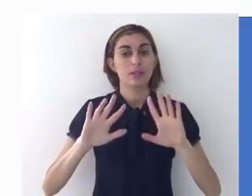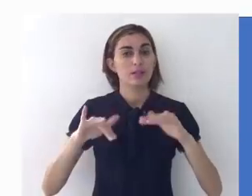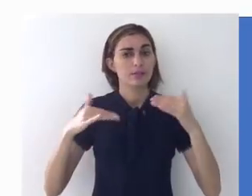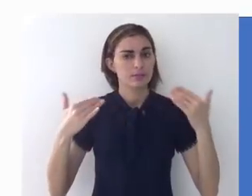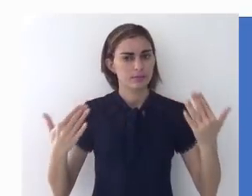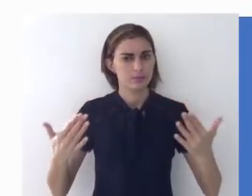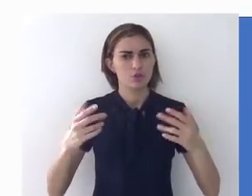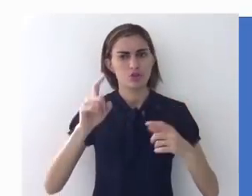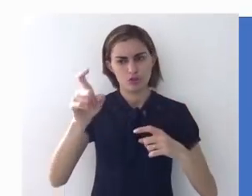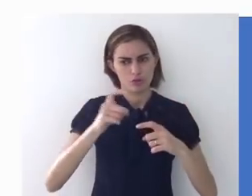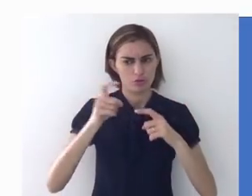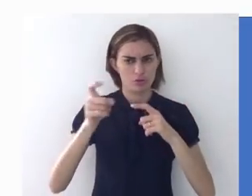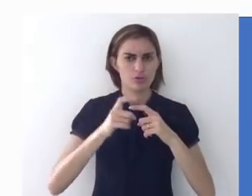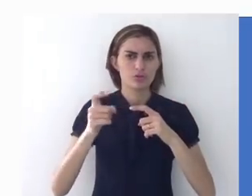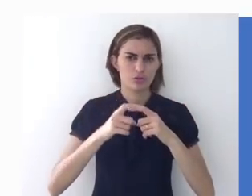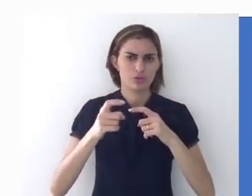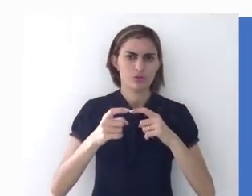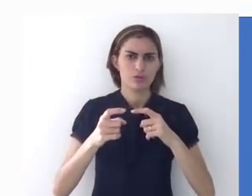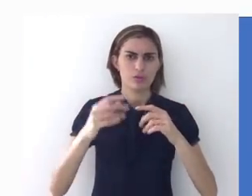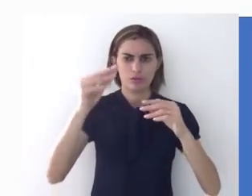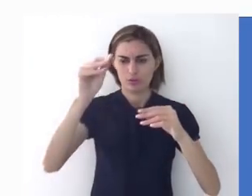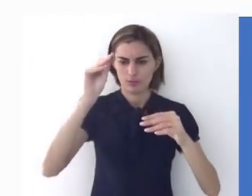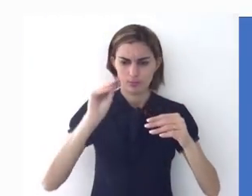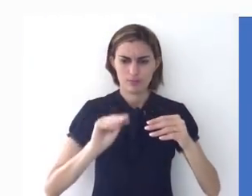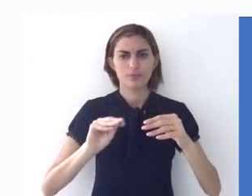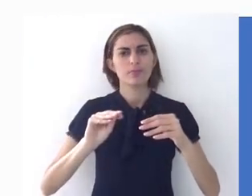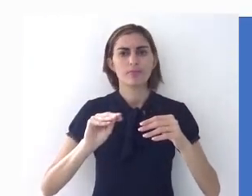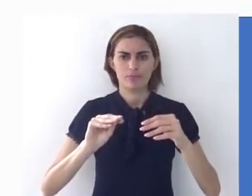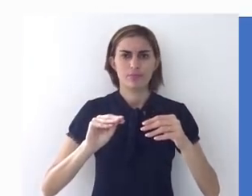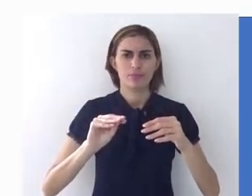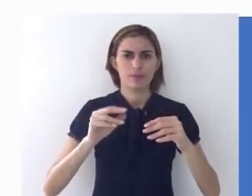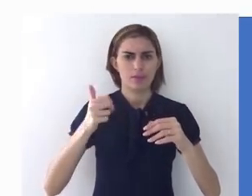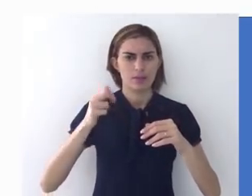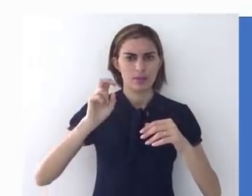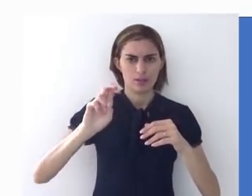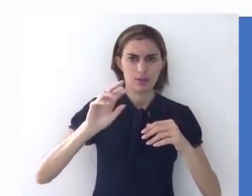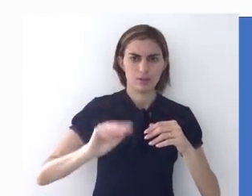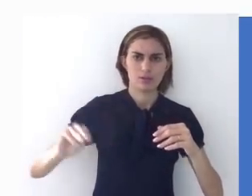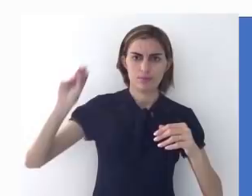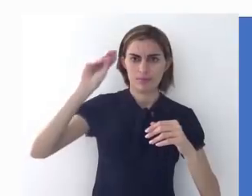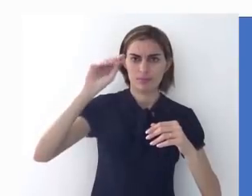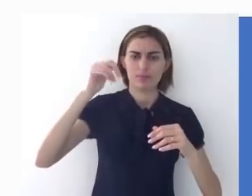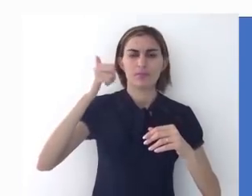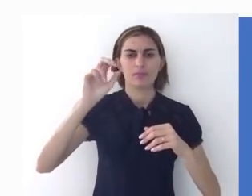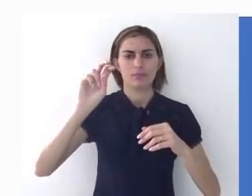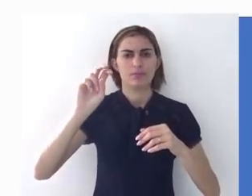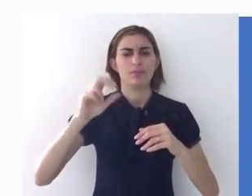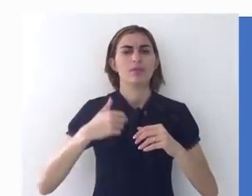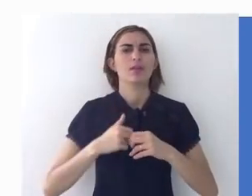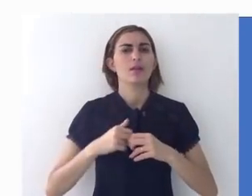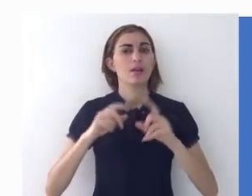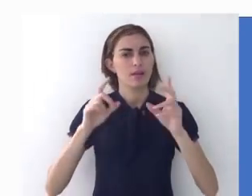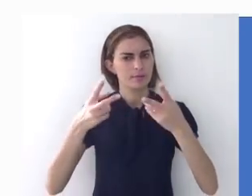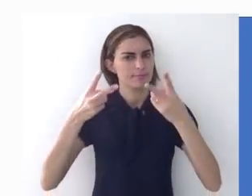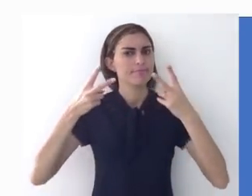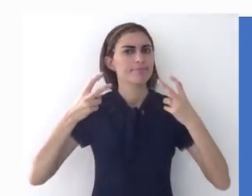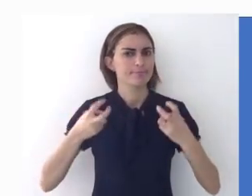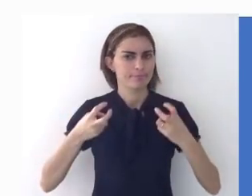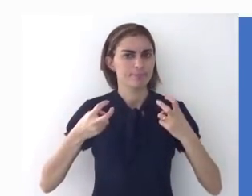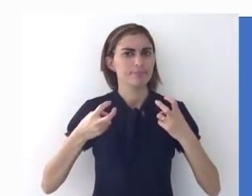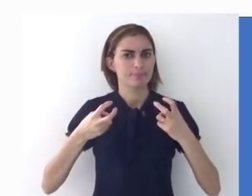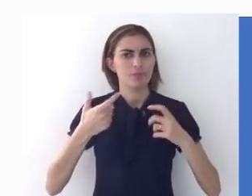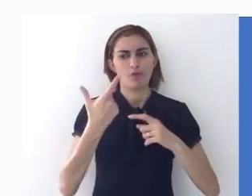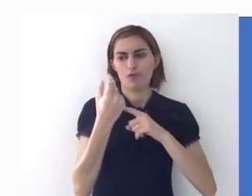adjacente ao ângulo de 2 tracinhos. Então, o x para o triângulo de baixo é o que seria o 15 no triângulo de cima.